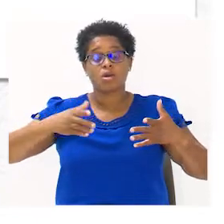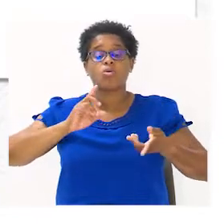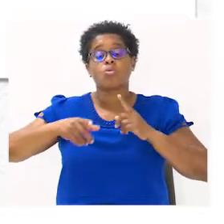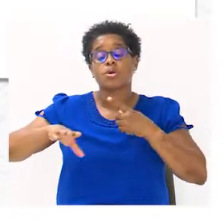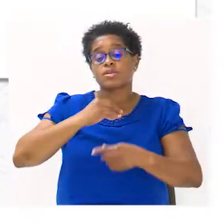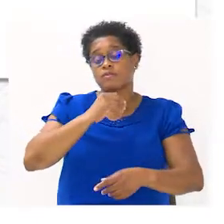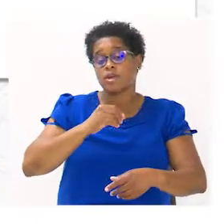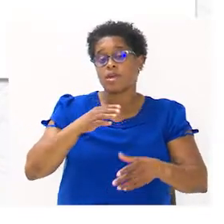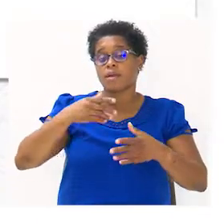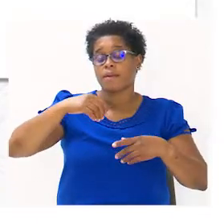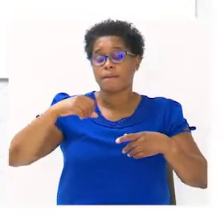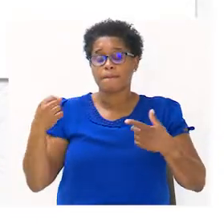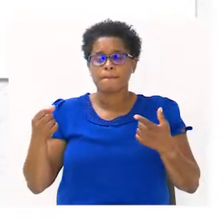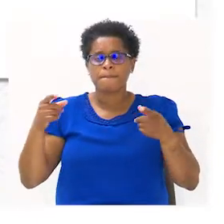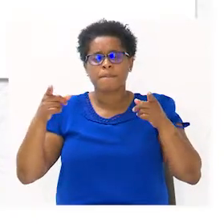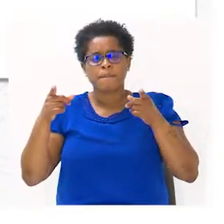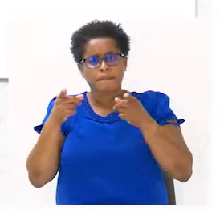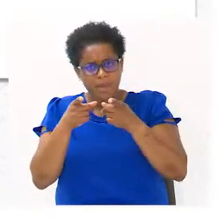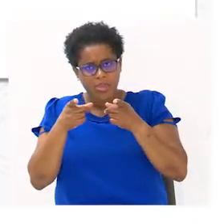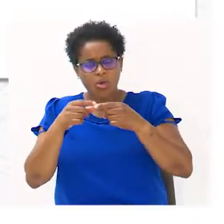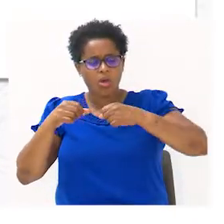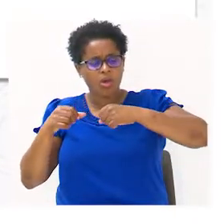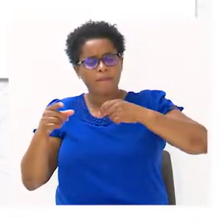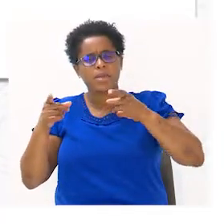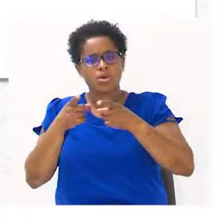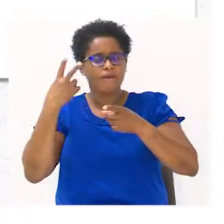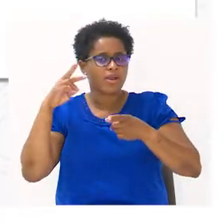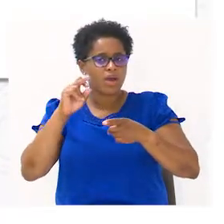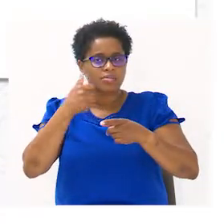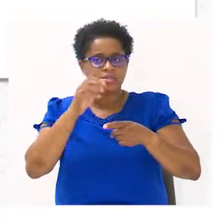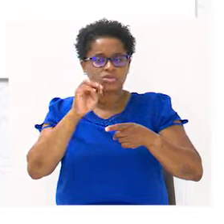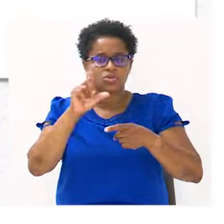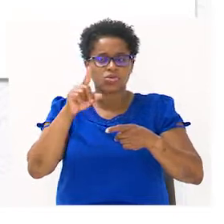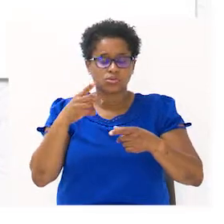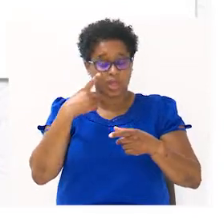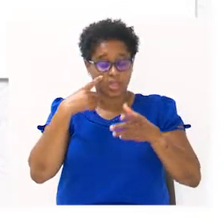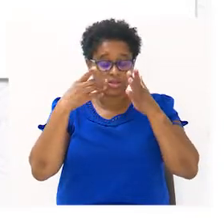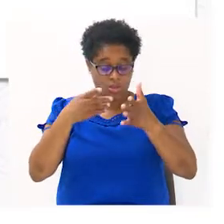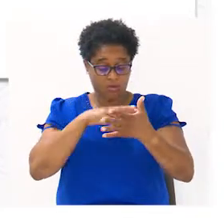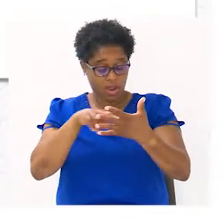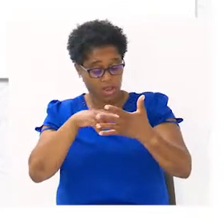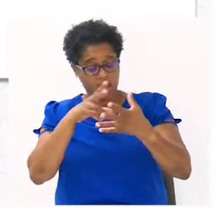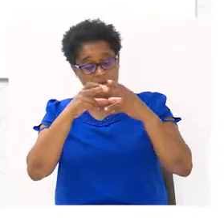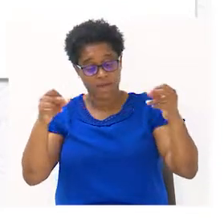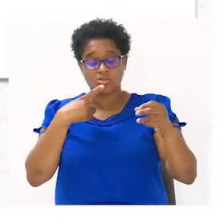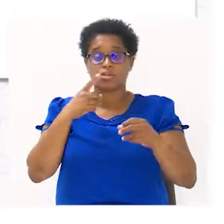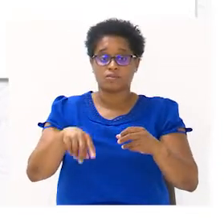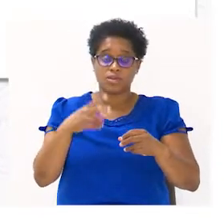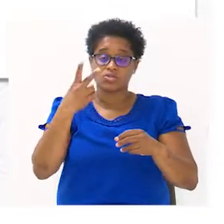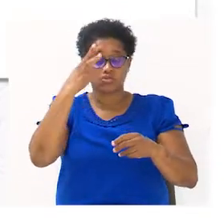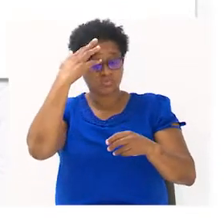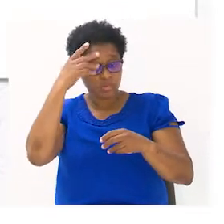que tiver menor valor absoluto. Atenção, vou ler a frase novamente. De dois